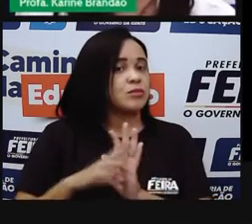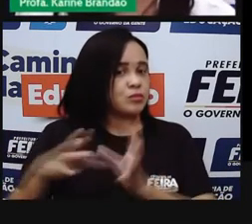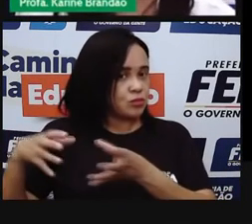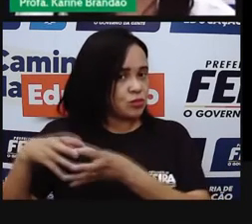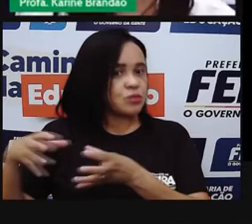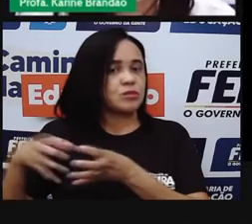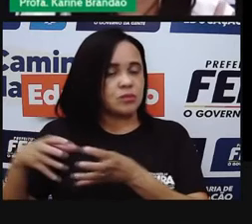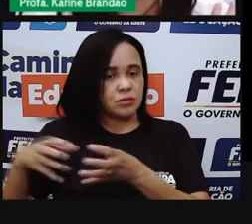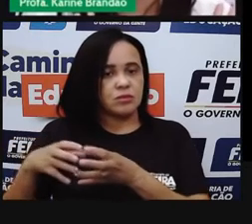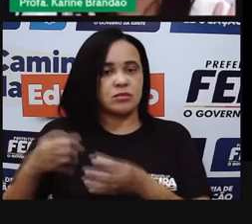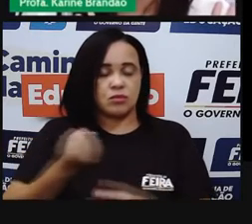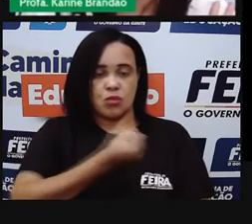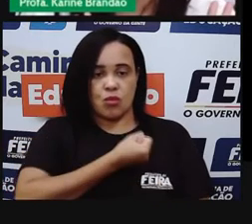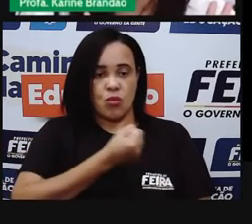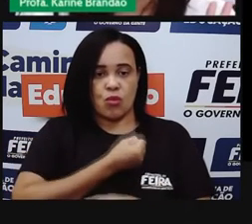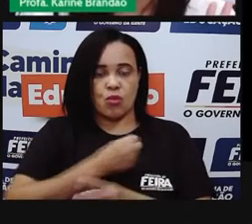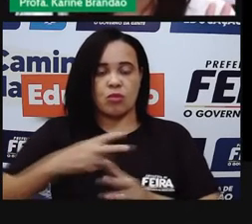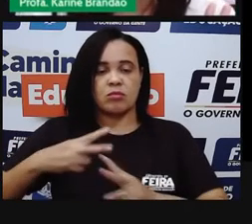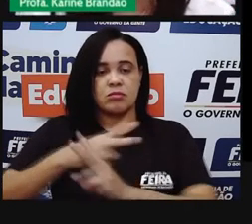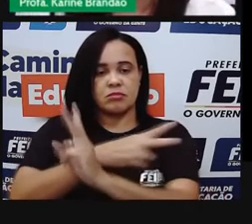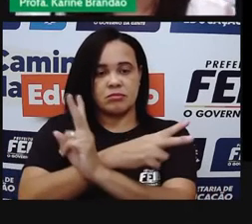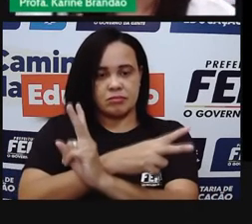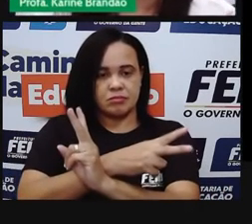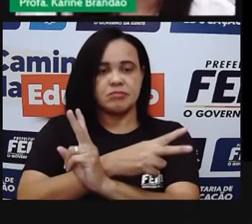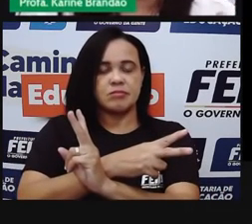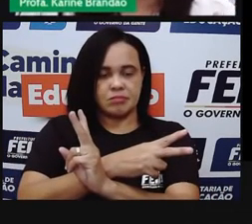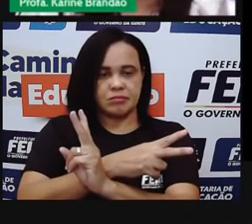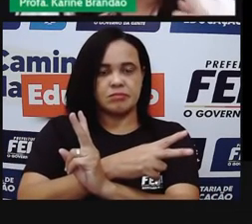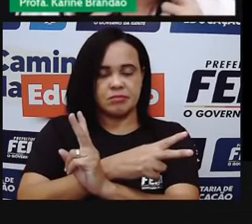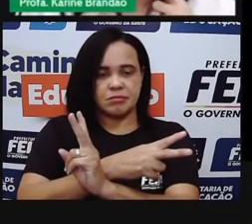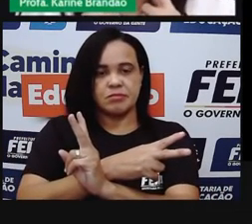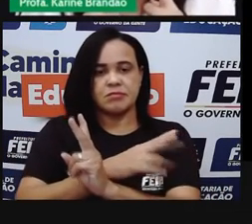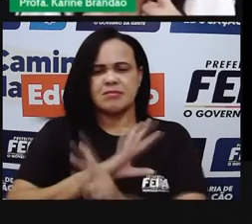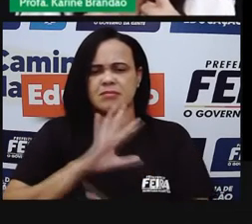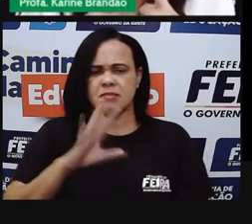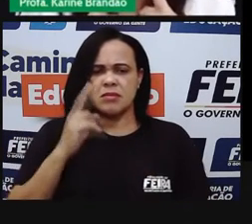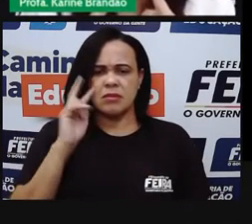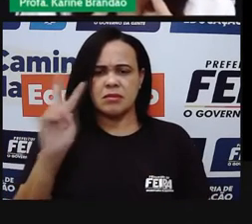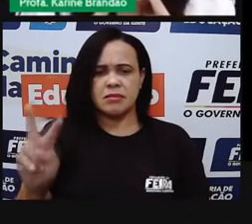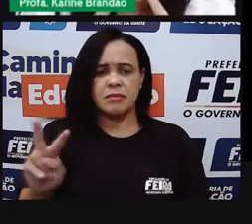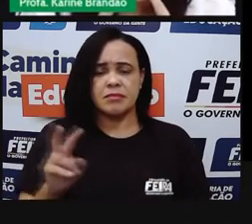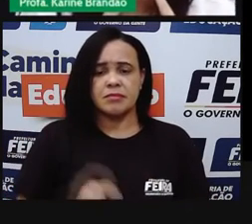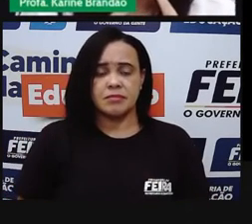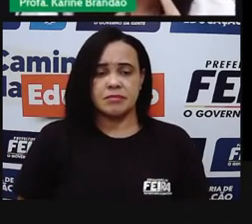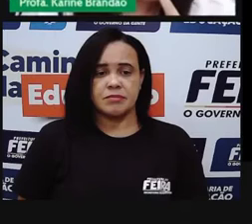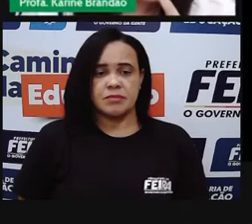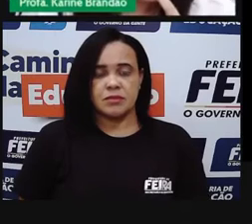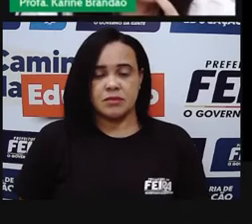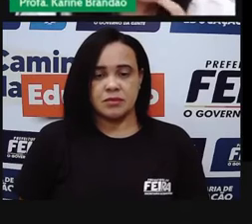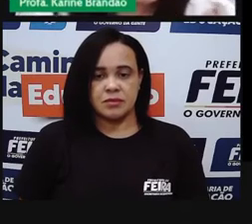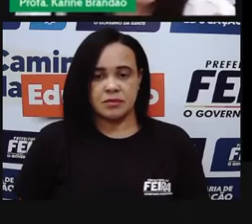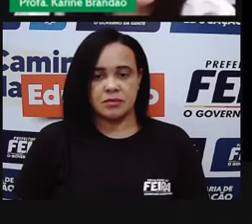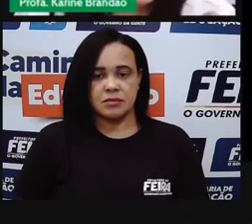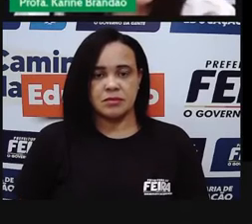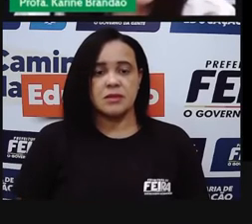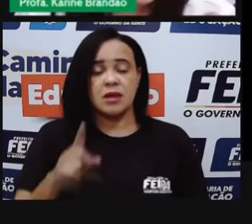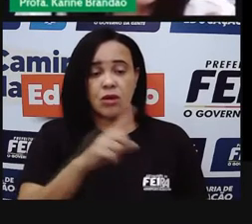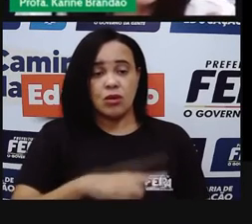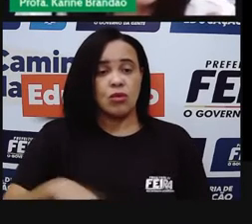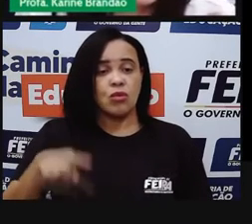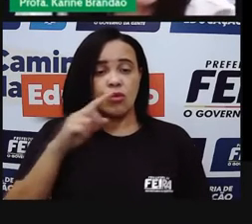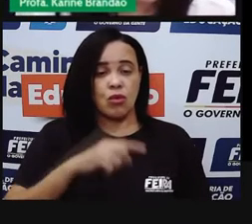desses cromossomos que a gente já viu até aqui. Por isso, então, que talvez, será que é por isso que